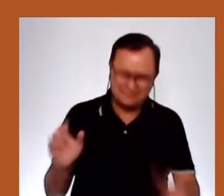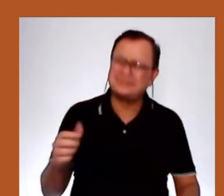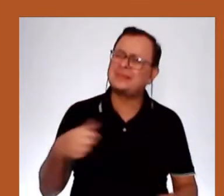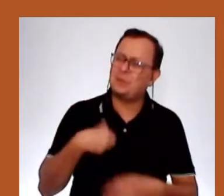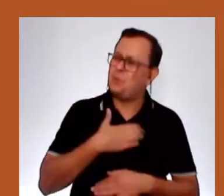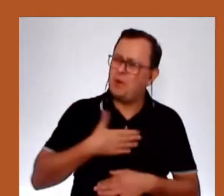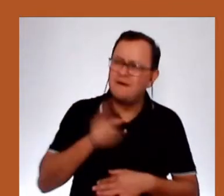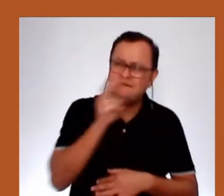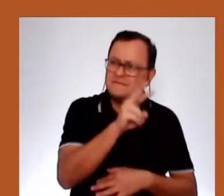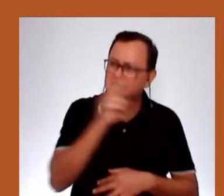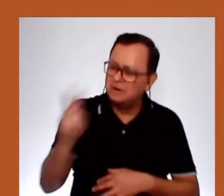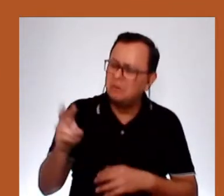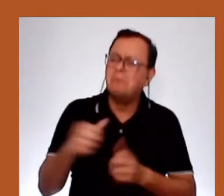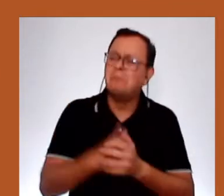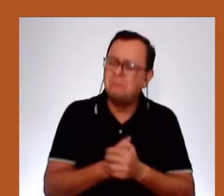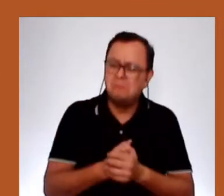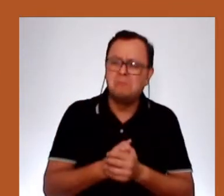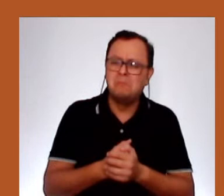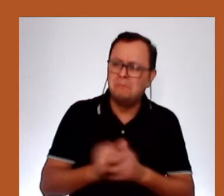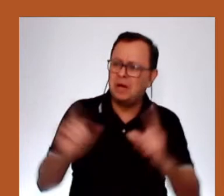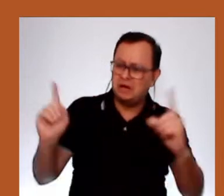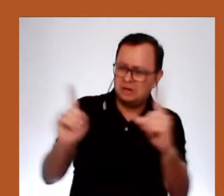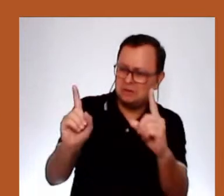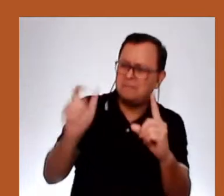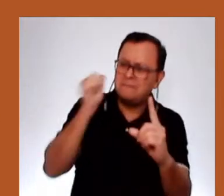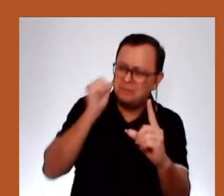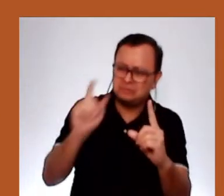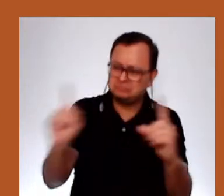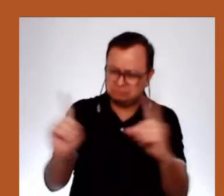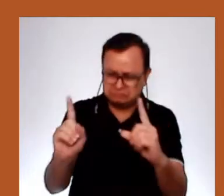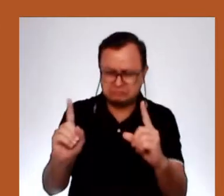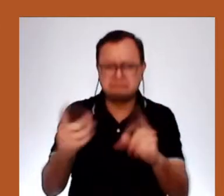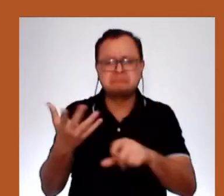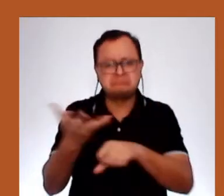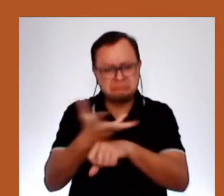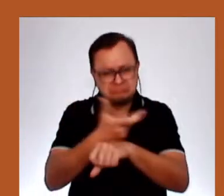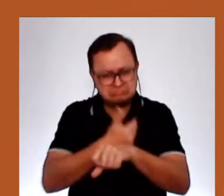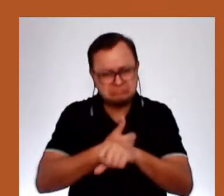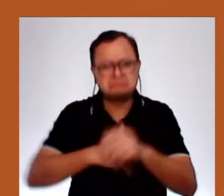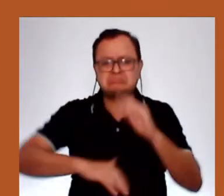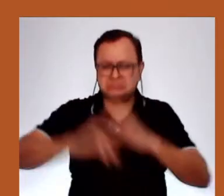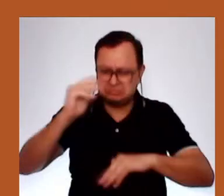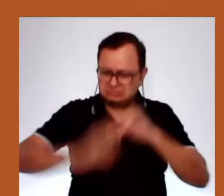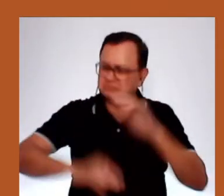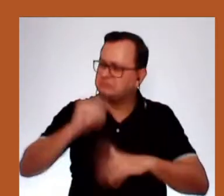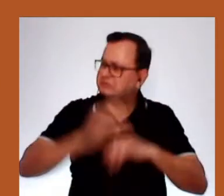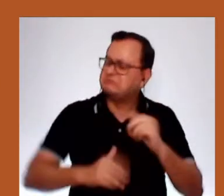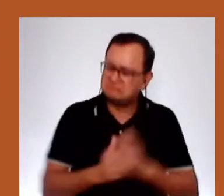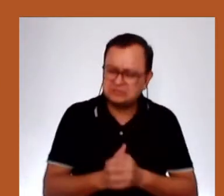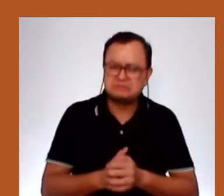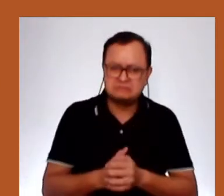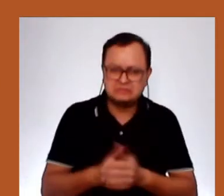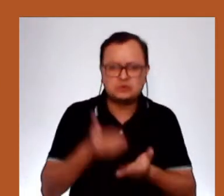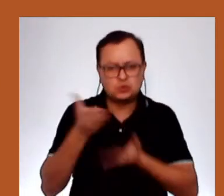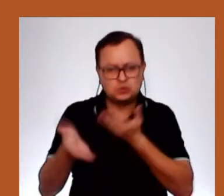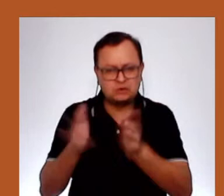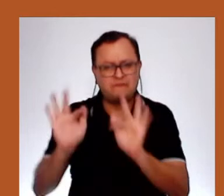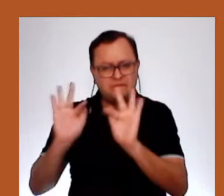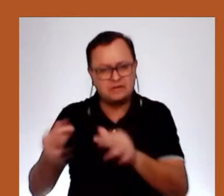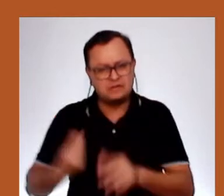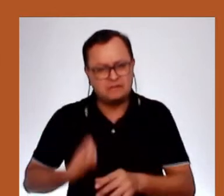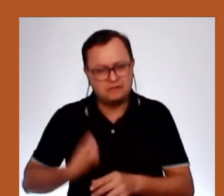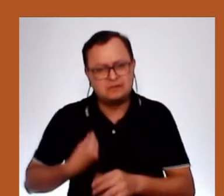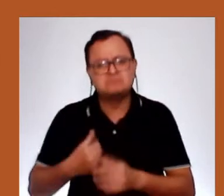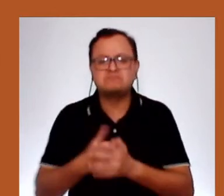as duas. Eu estou aqui entre duas especialistas em cuidados paliativos, em lugares diferentes,